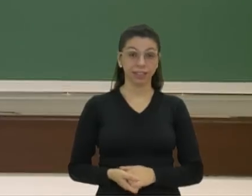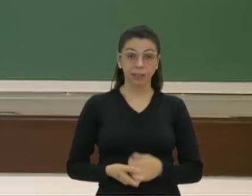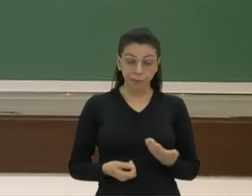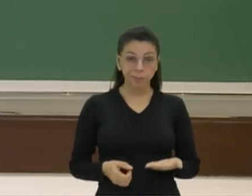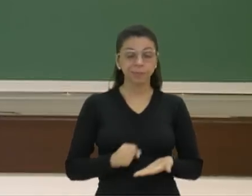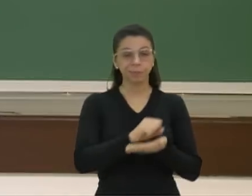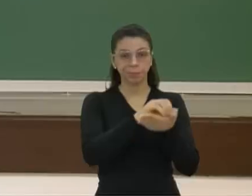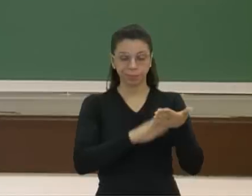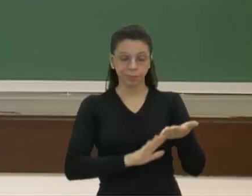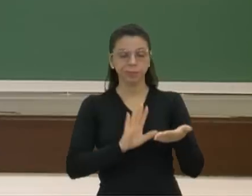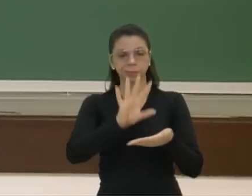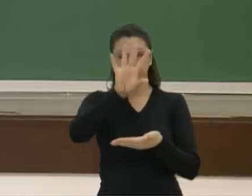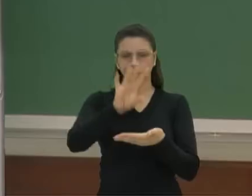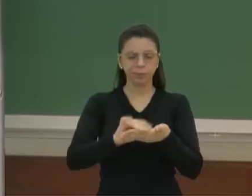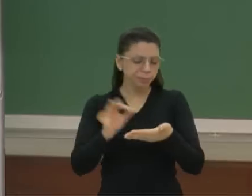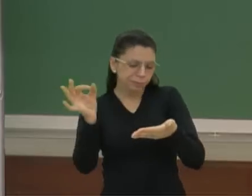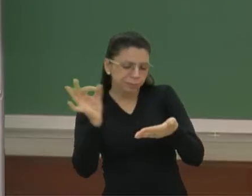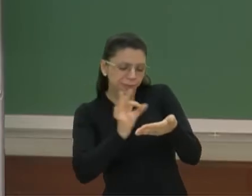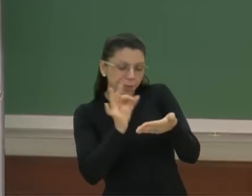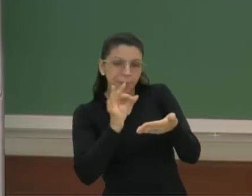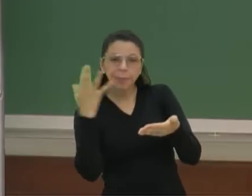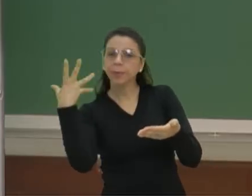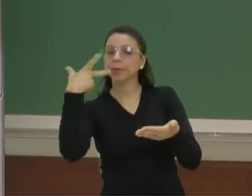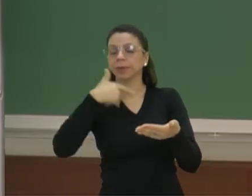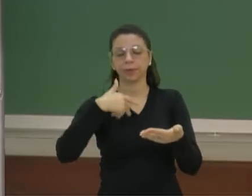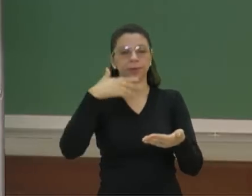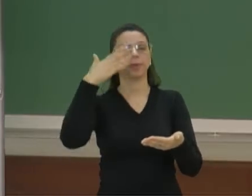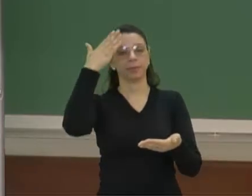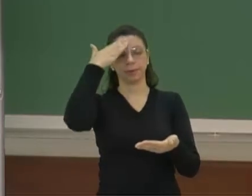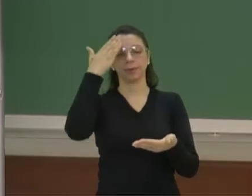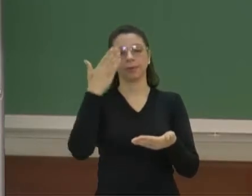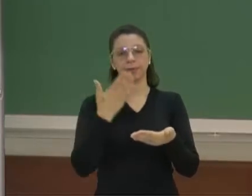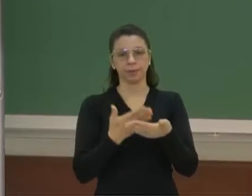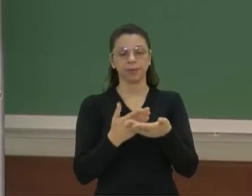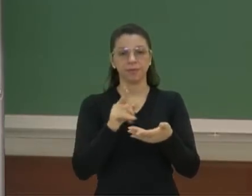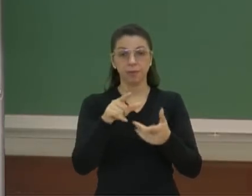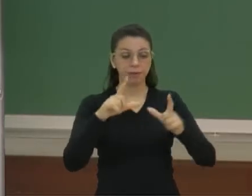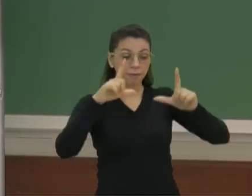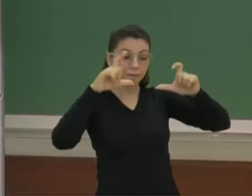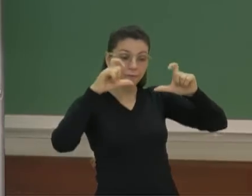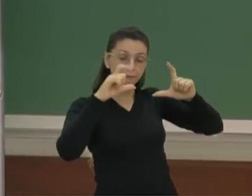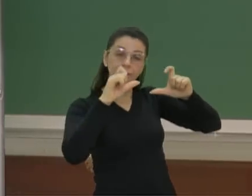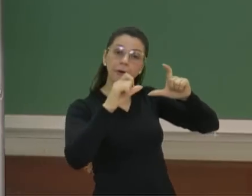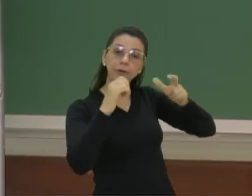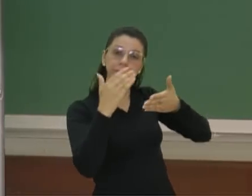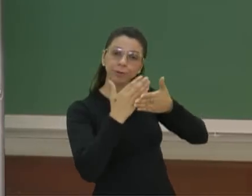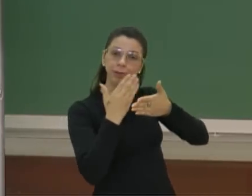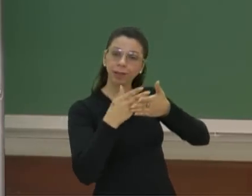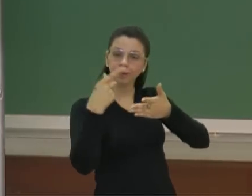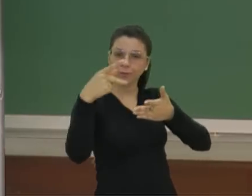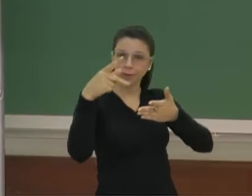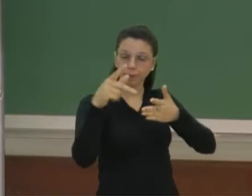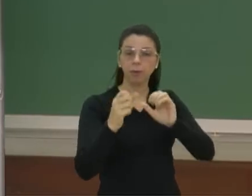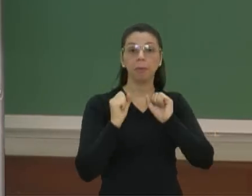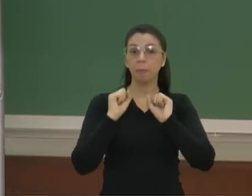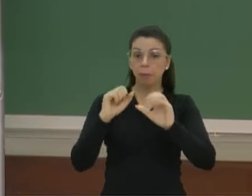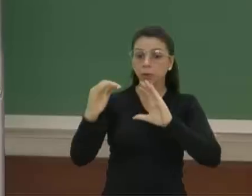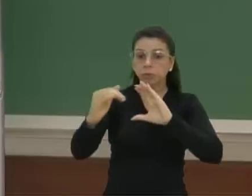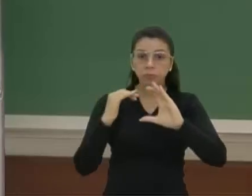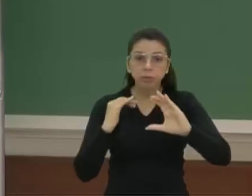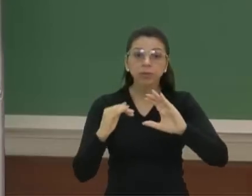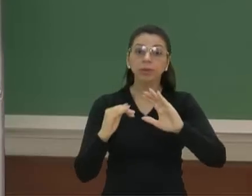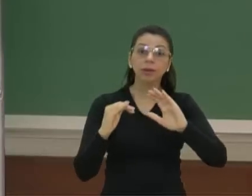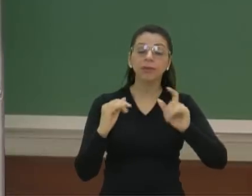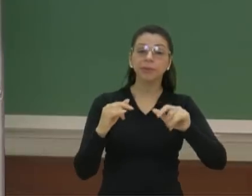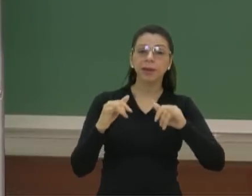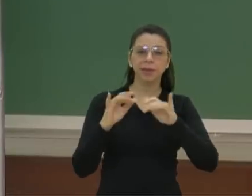exercício copiado, super caprichado, que eu sei porque vocês me mandam fotos dos cadernos de vocês. Podem mandar, me achem